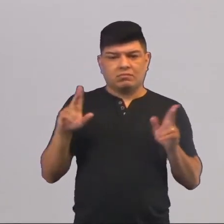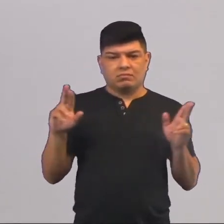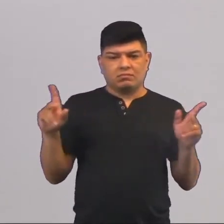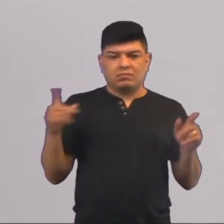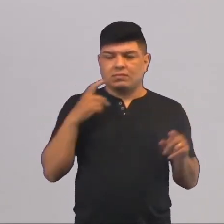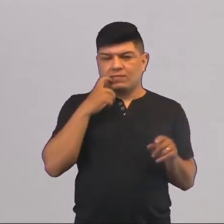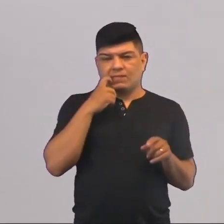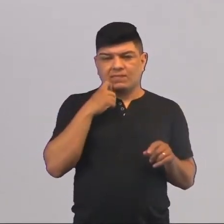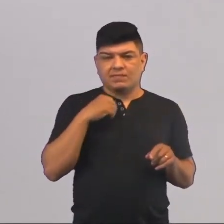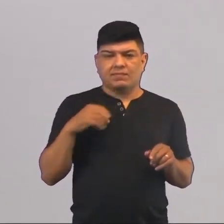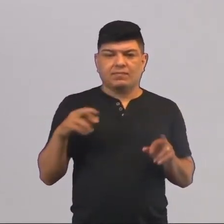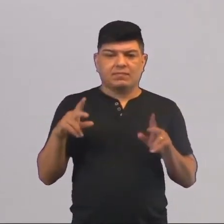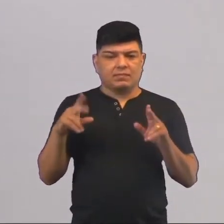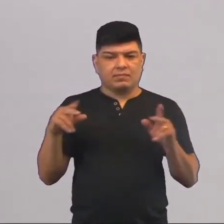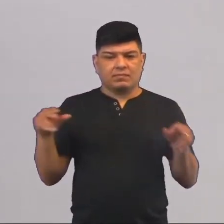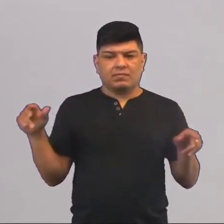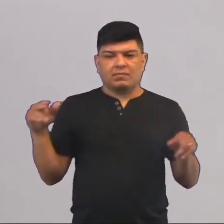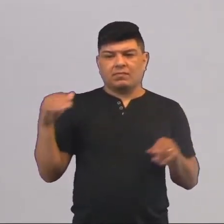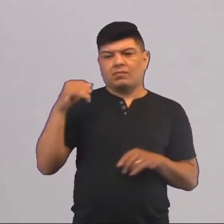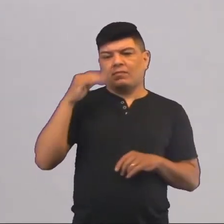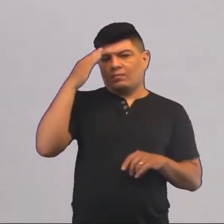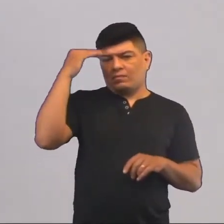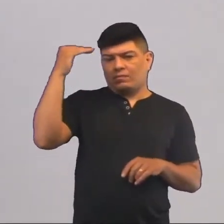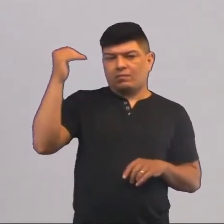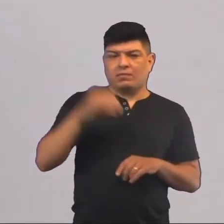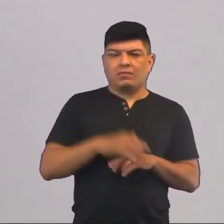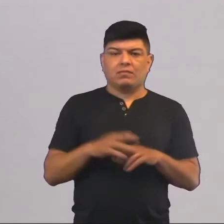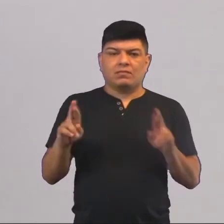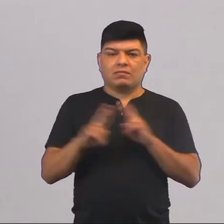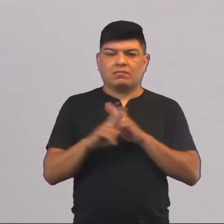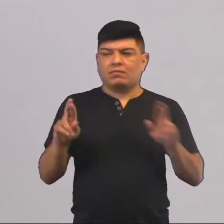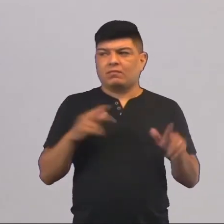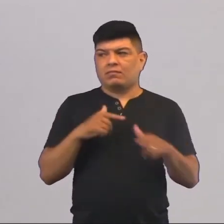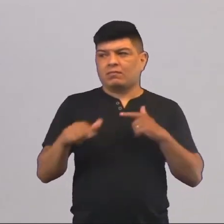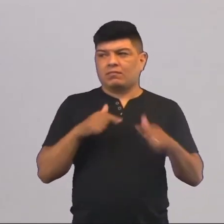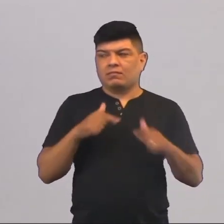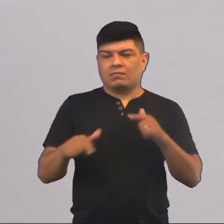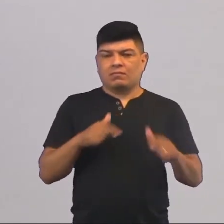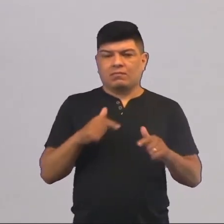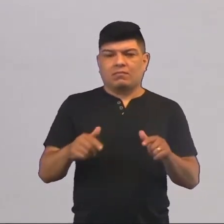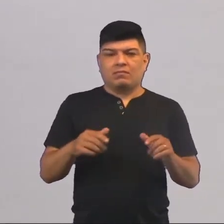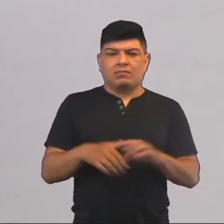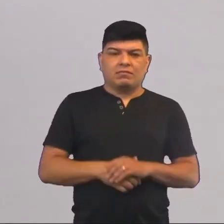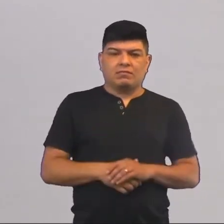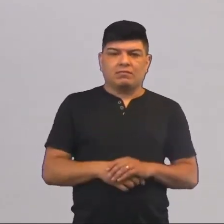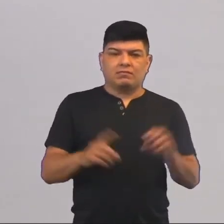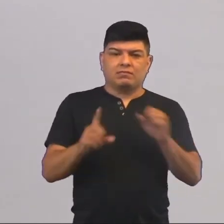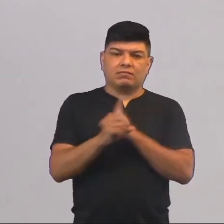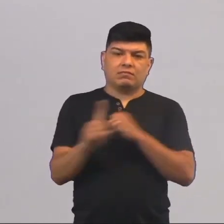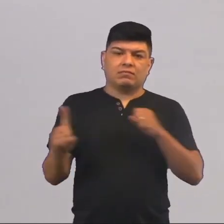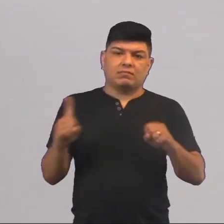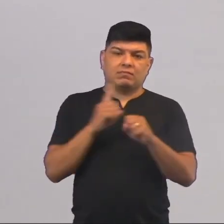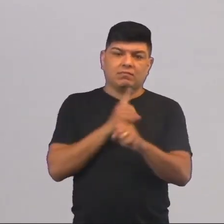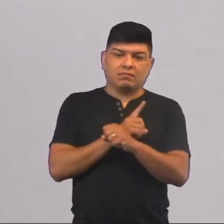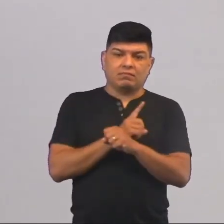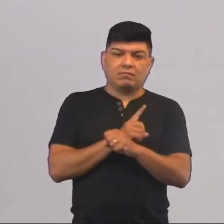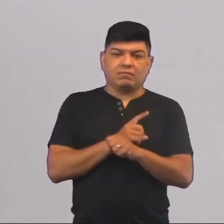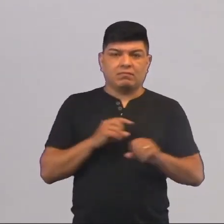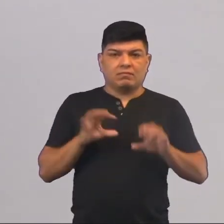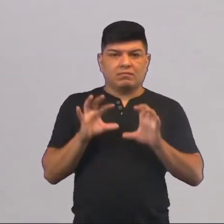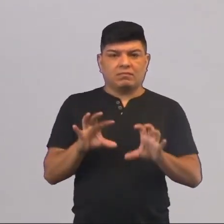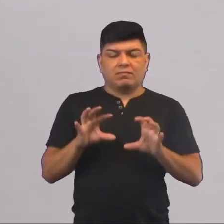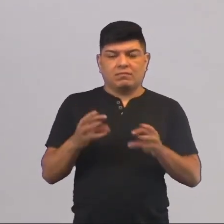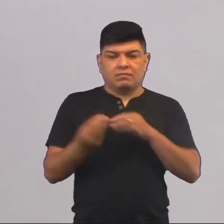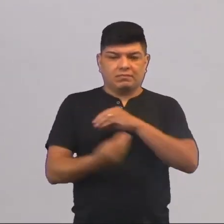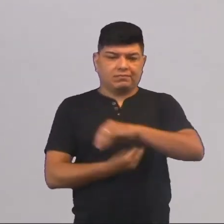diferente, né? Ele tem um status diferente. As relações de trabalho também, né? E relações sociais, elas